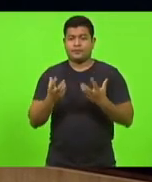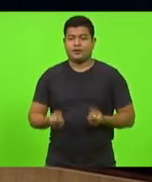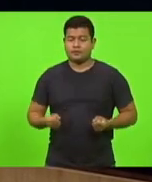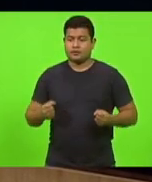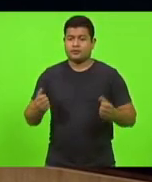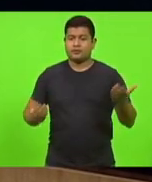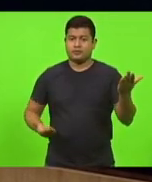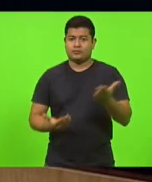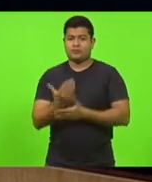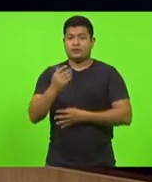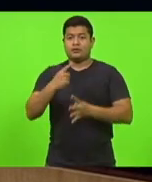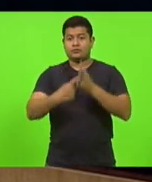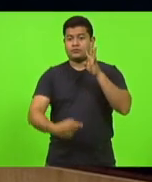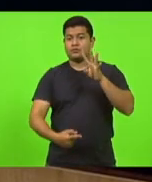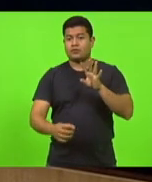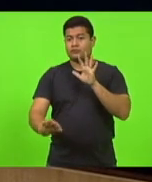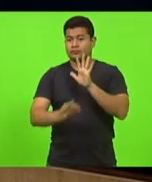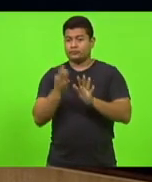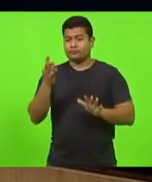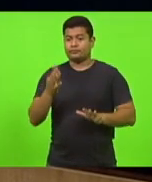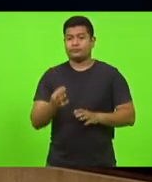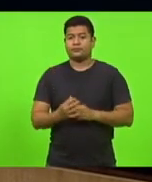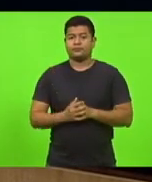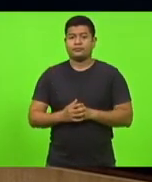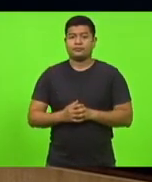aos quatro destaques, senhor presidente. Obrigado.